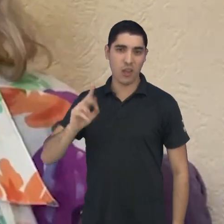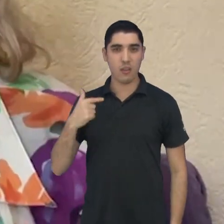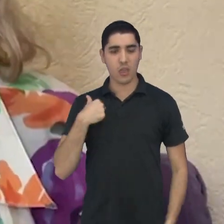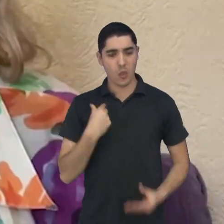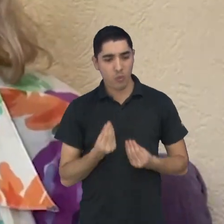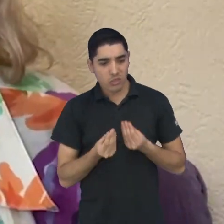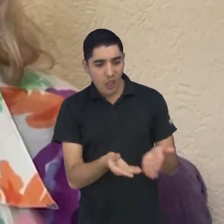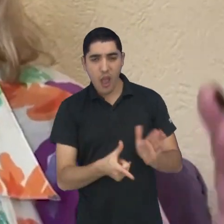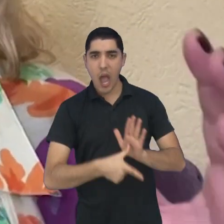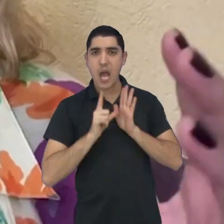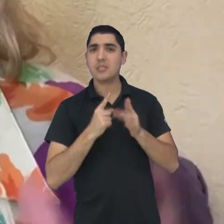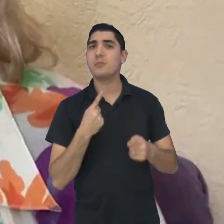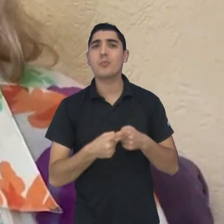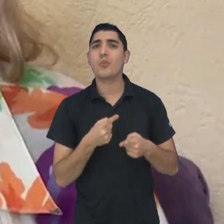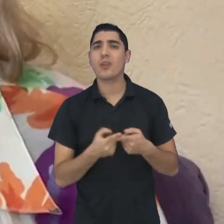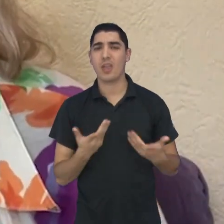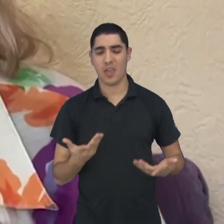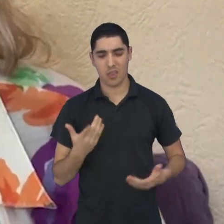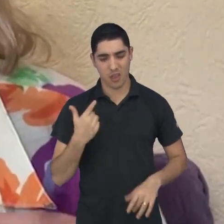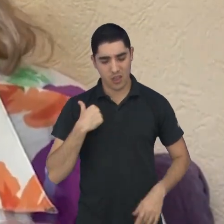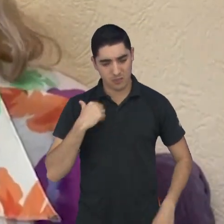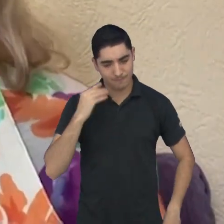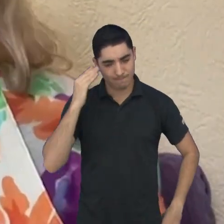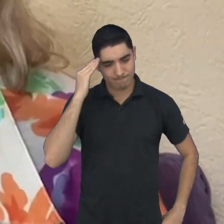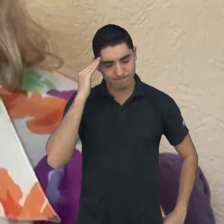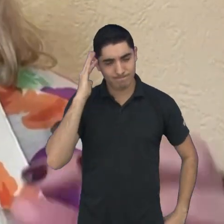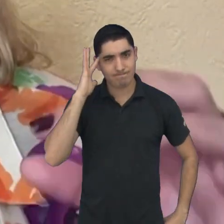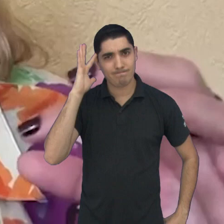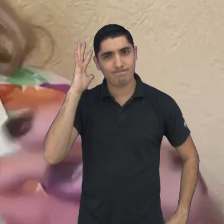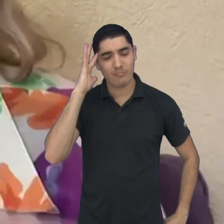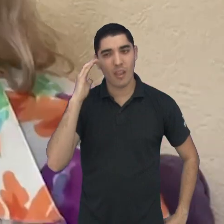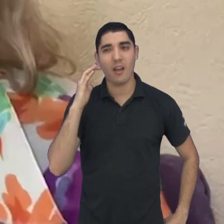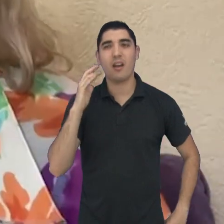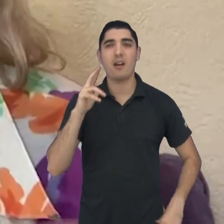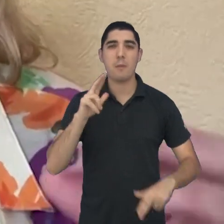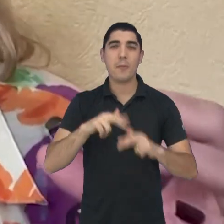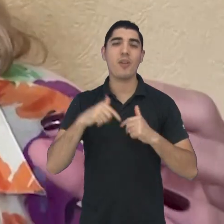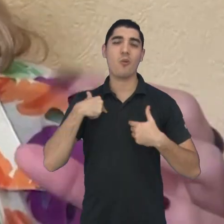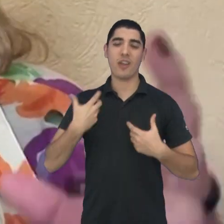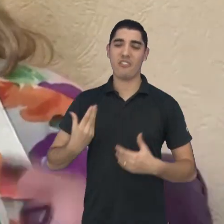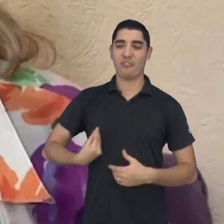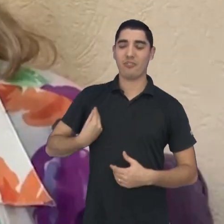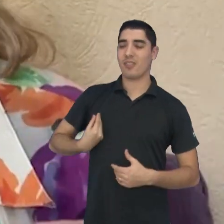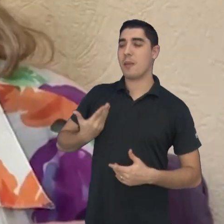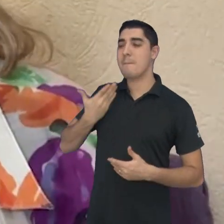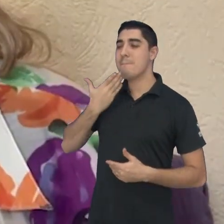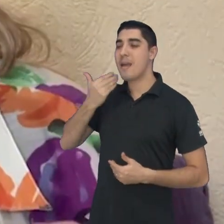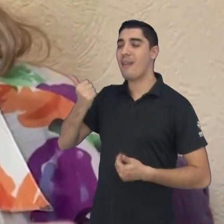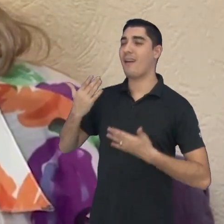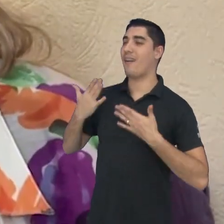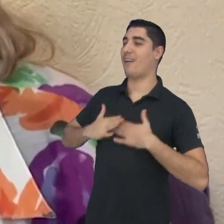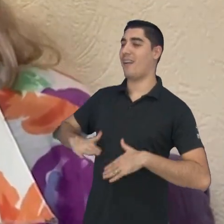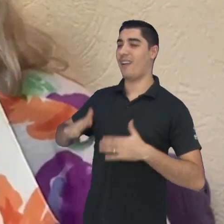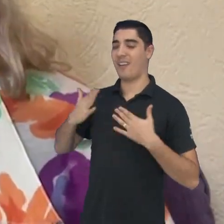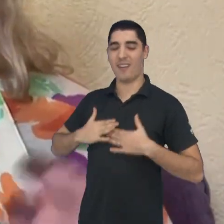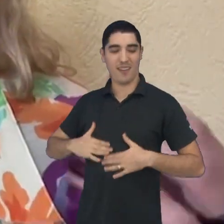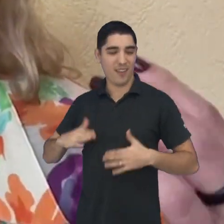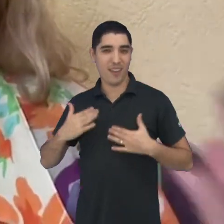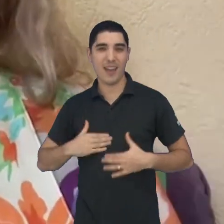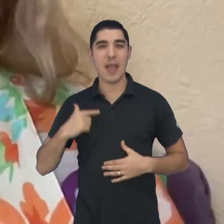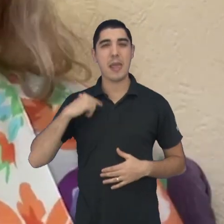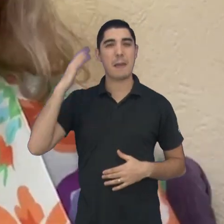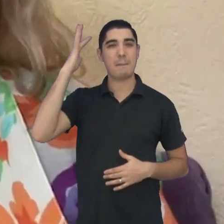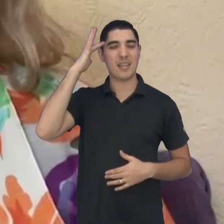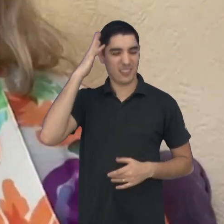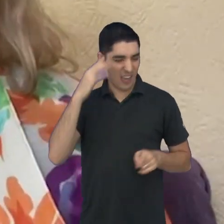meu filho tão precocemente. E eu fui entendendo que era para facilitar a minha vida, para eu ter mais tempo, juntado a uma falsa sensação de